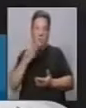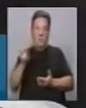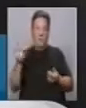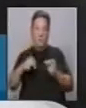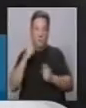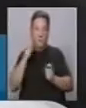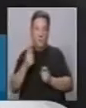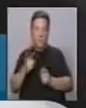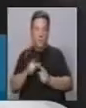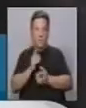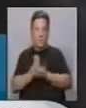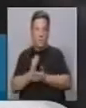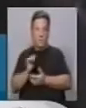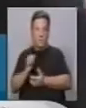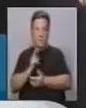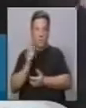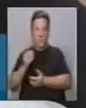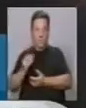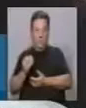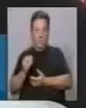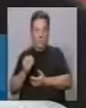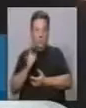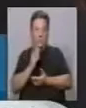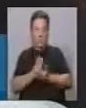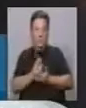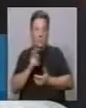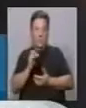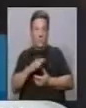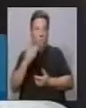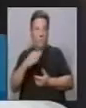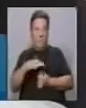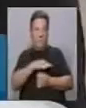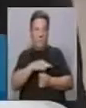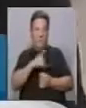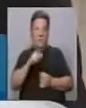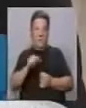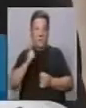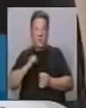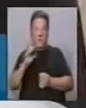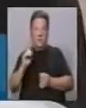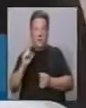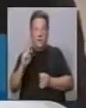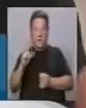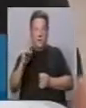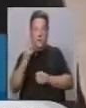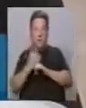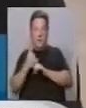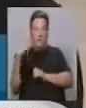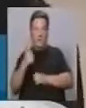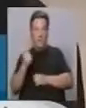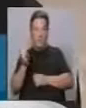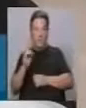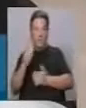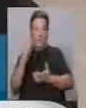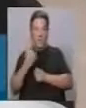procurá-lo, não somente da Universidade do Porto, não somente da região do Porto. Mas também creio... da Galiza, porque há um transporte gratuito, não é? Um